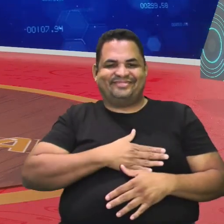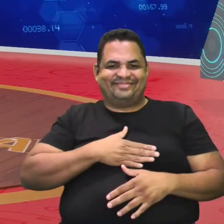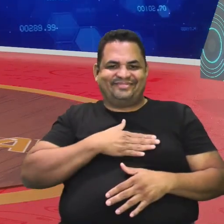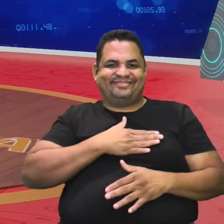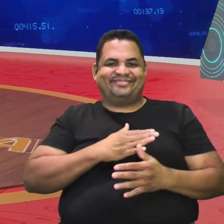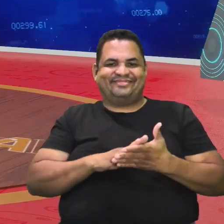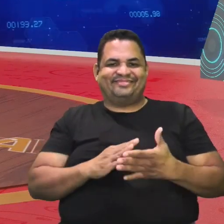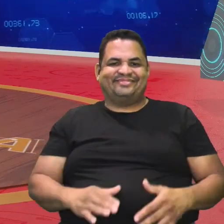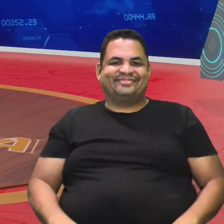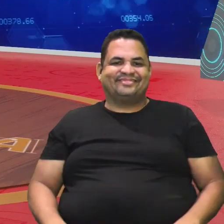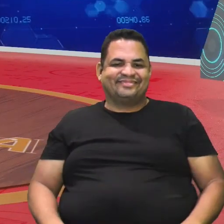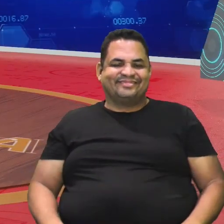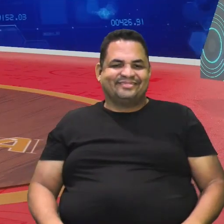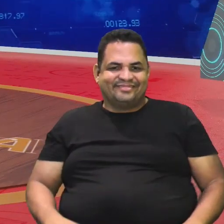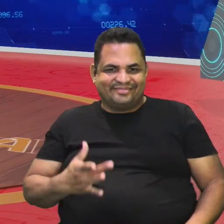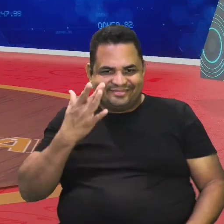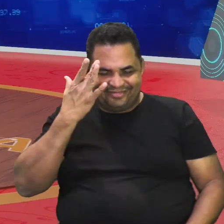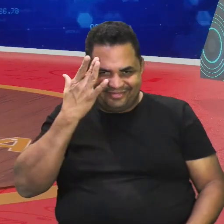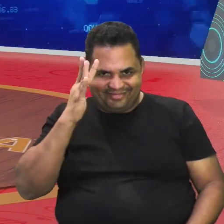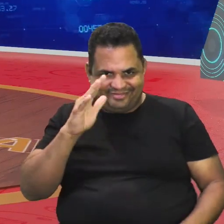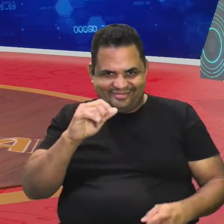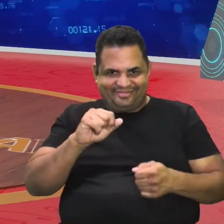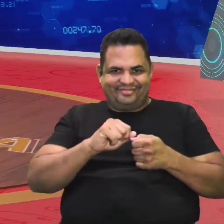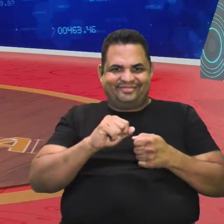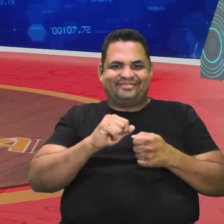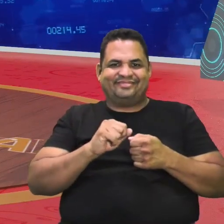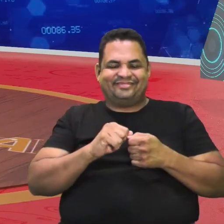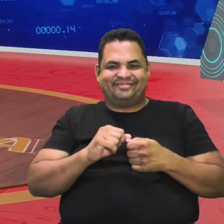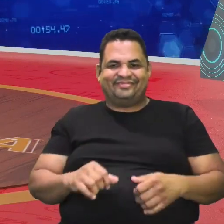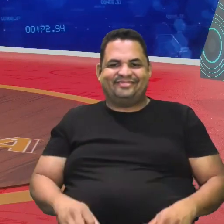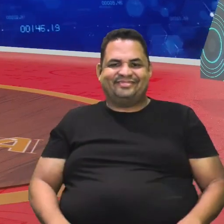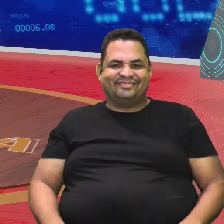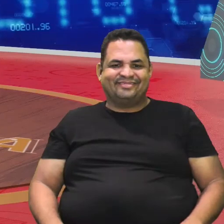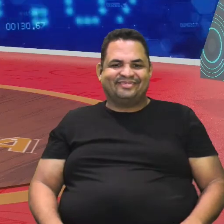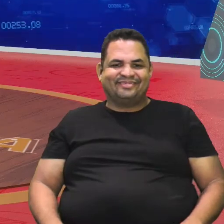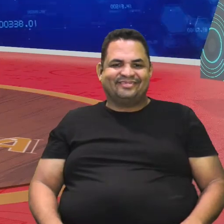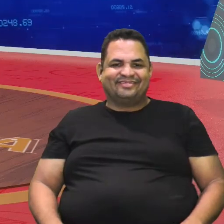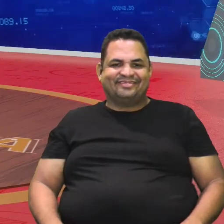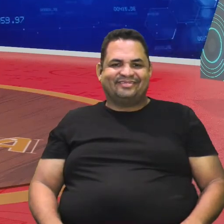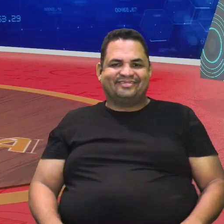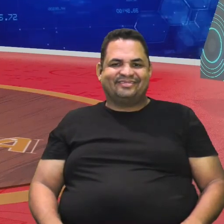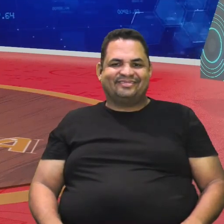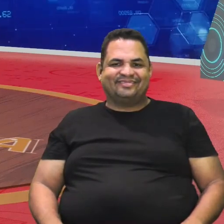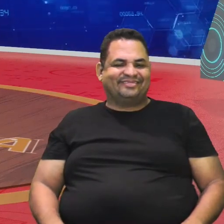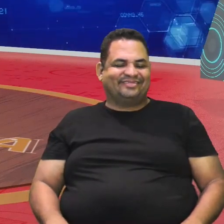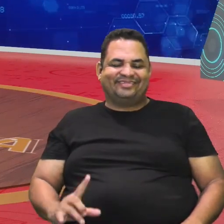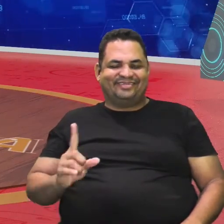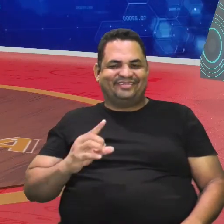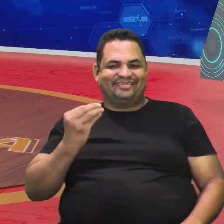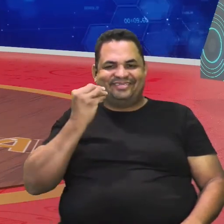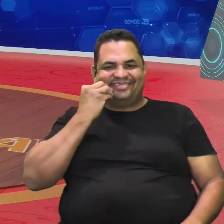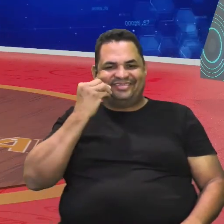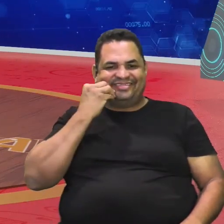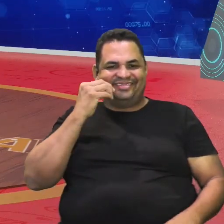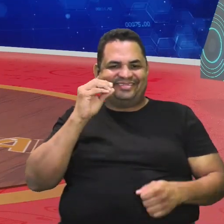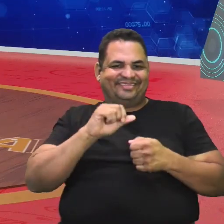tô quase igual o Cascão, né? Eu não sei fazer aquele negócio assim, você sabe? Também não. E nem tento. Nem